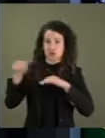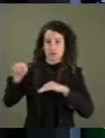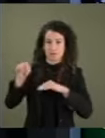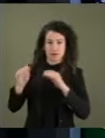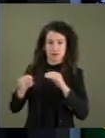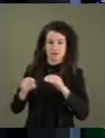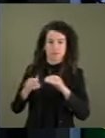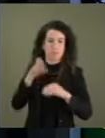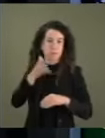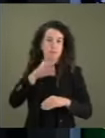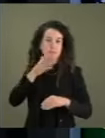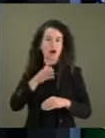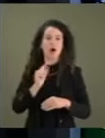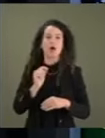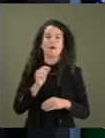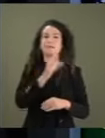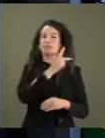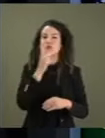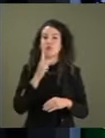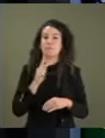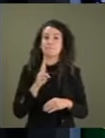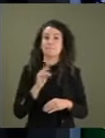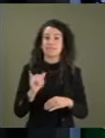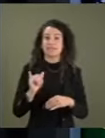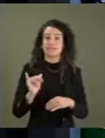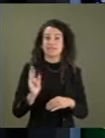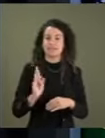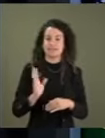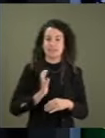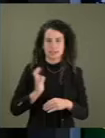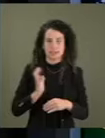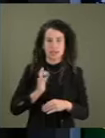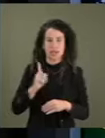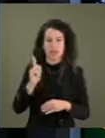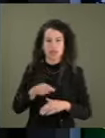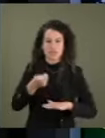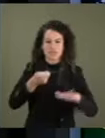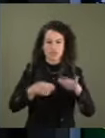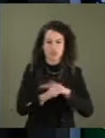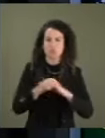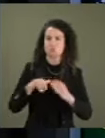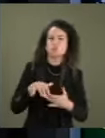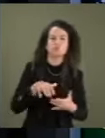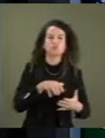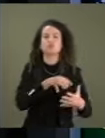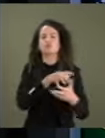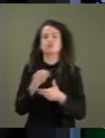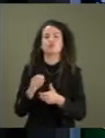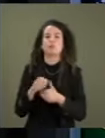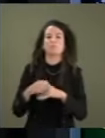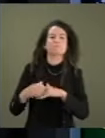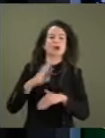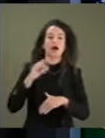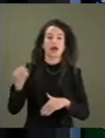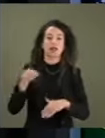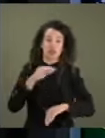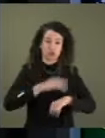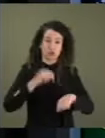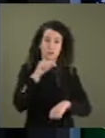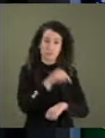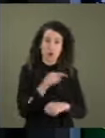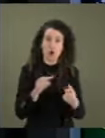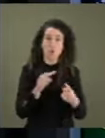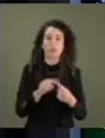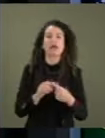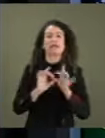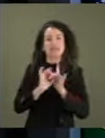bilionário George Soros, um dos maiores investidores mundiais para a legalização